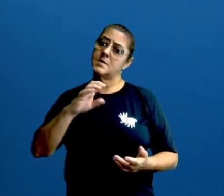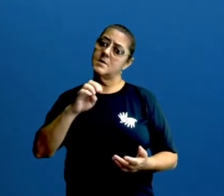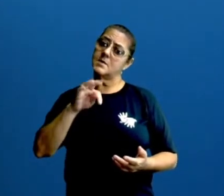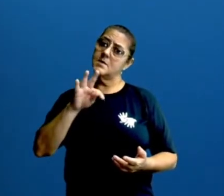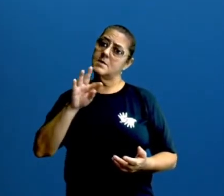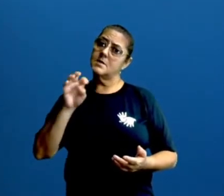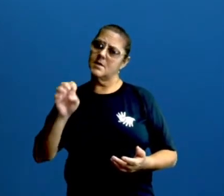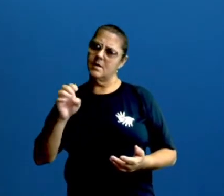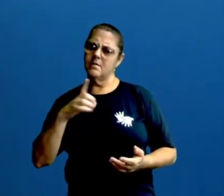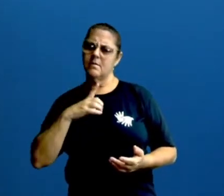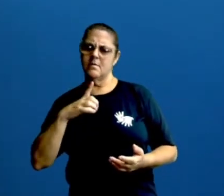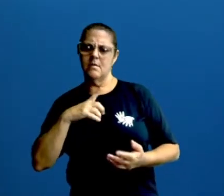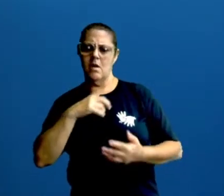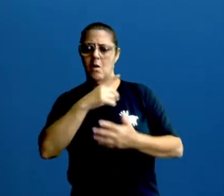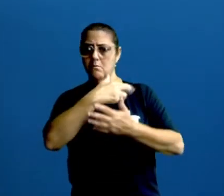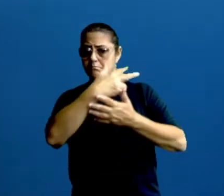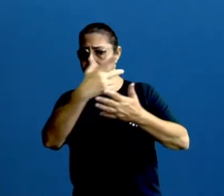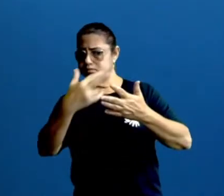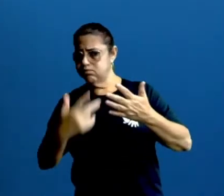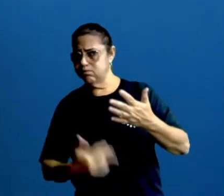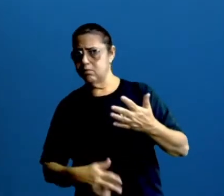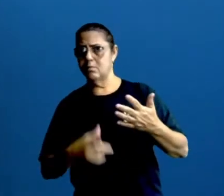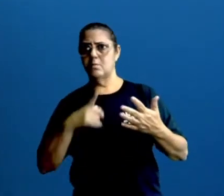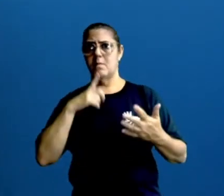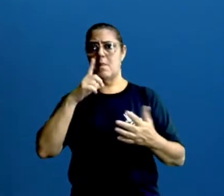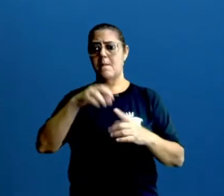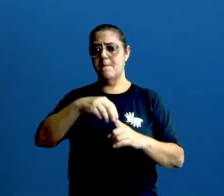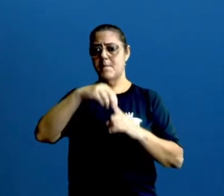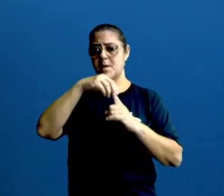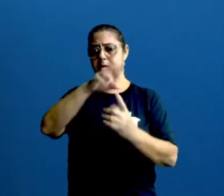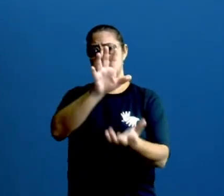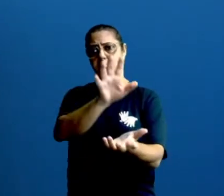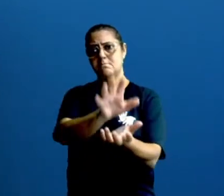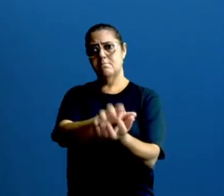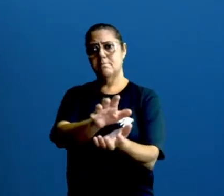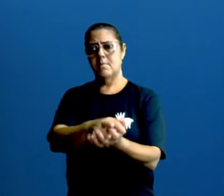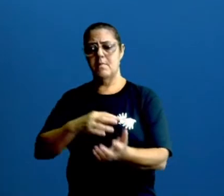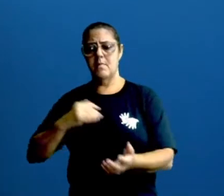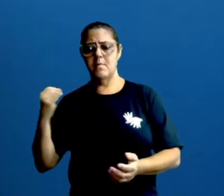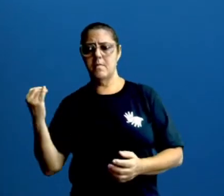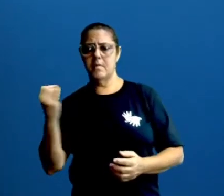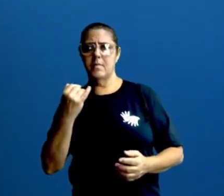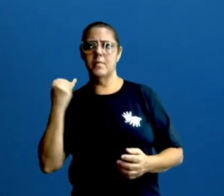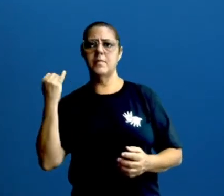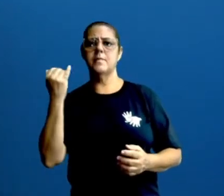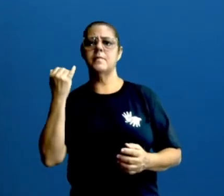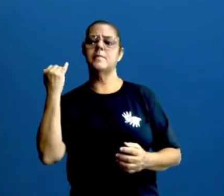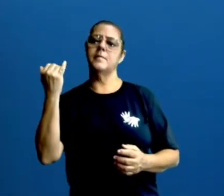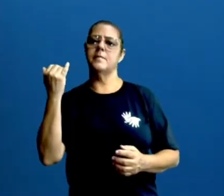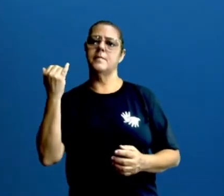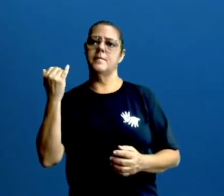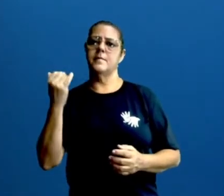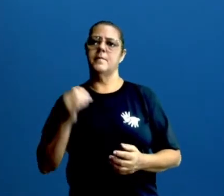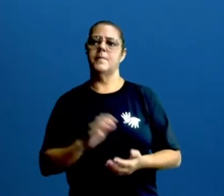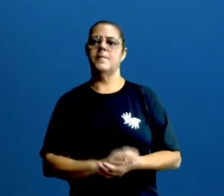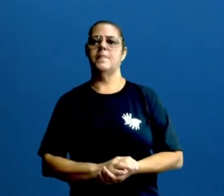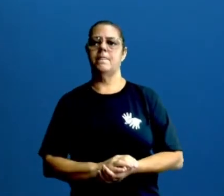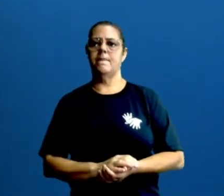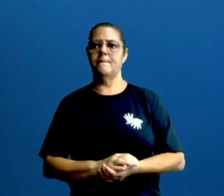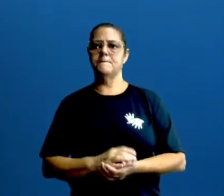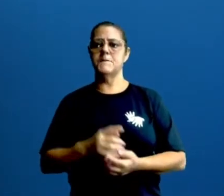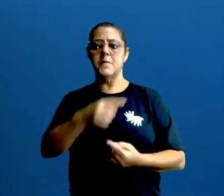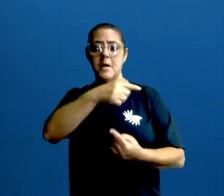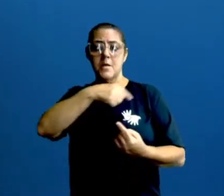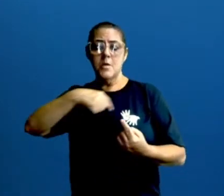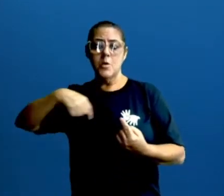capitanias, obviamente, mas a capitania de Pernambuco, ela é uma das mais importantes e em torno